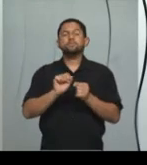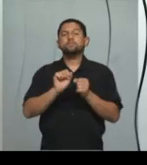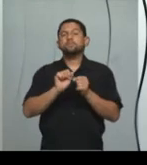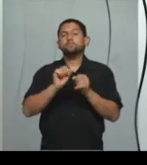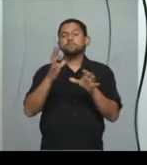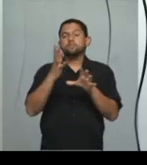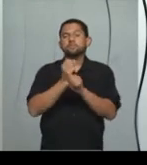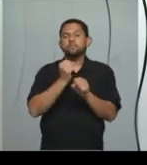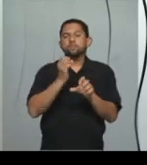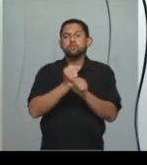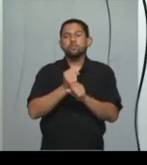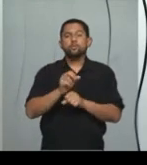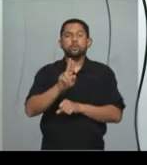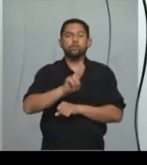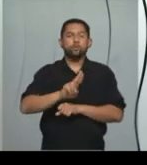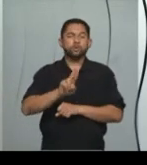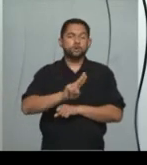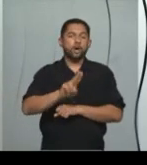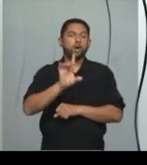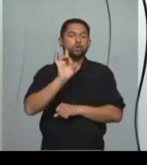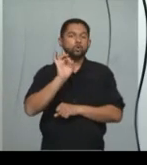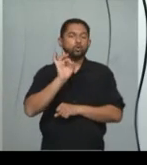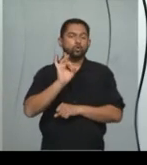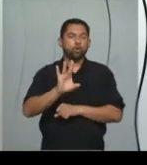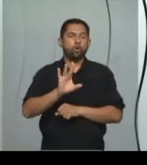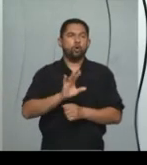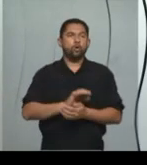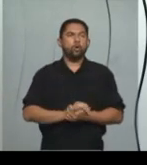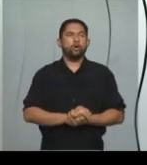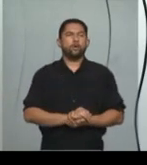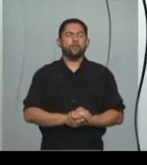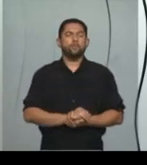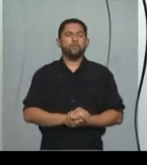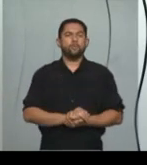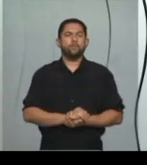aqui apenas